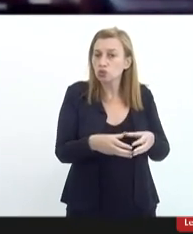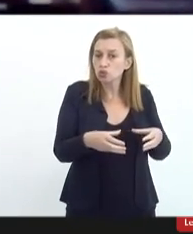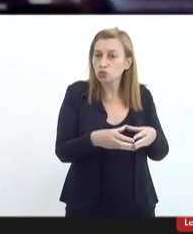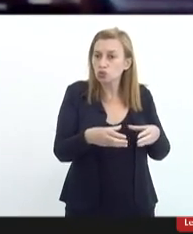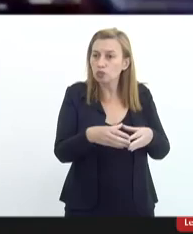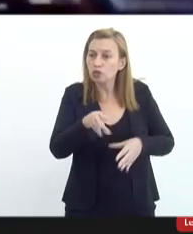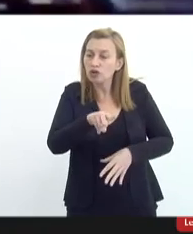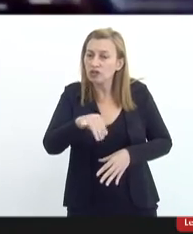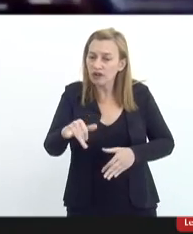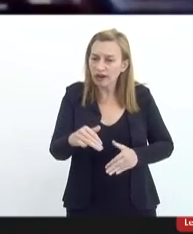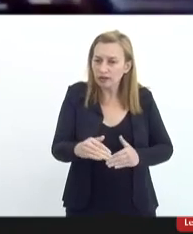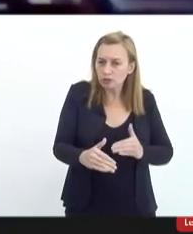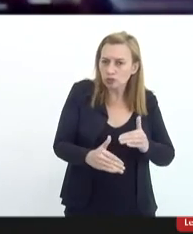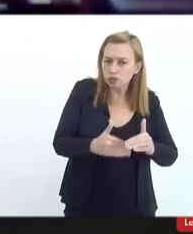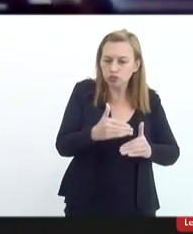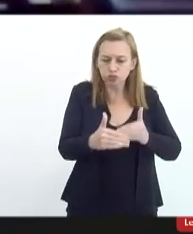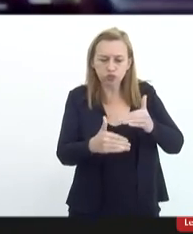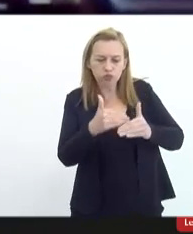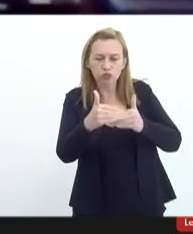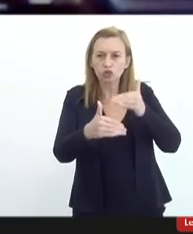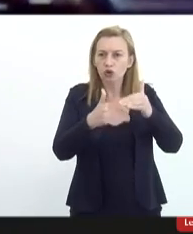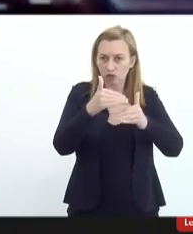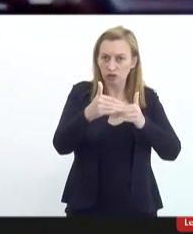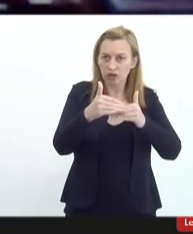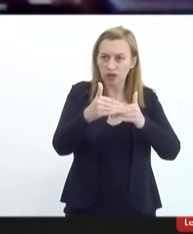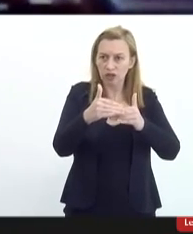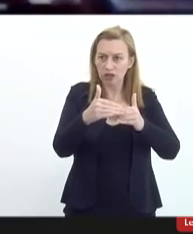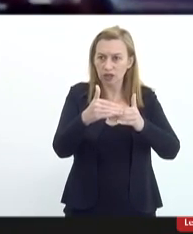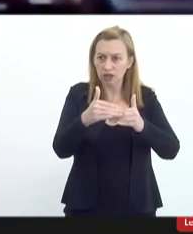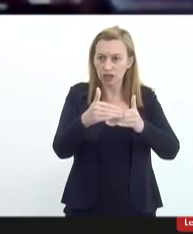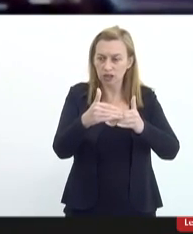vai crescer, se desenvolver e